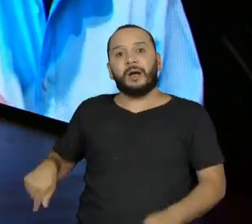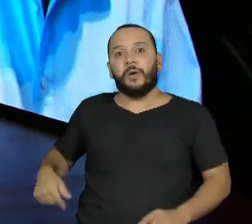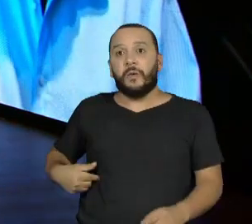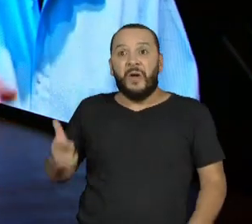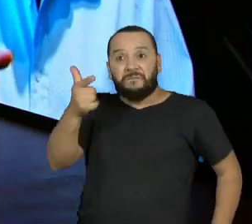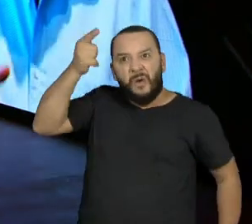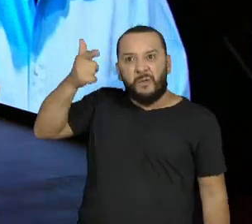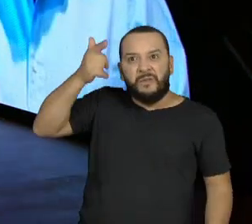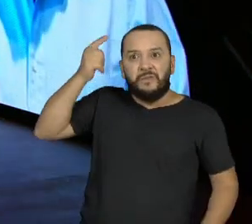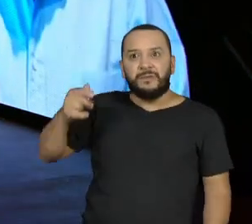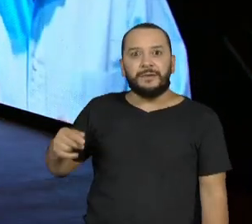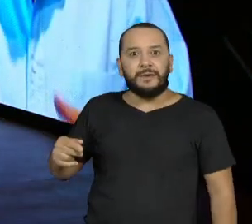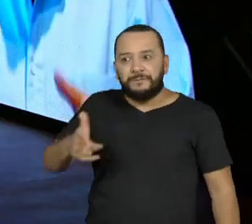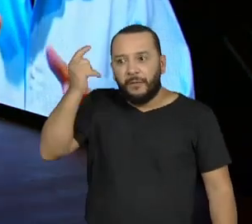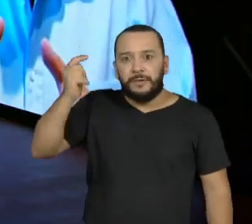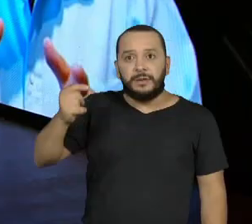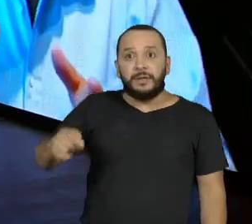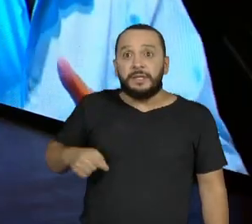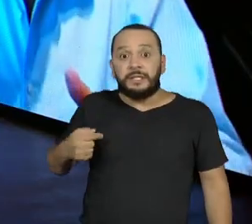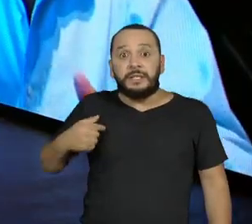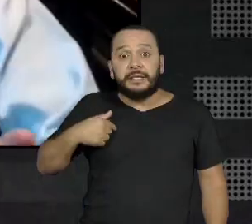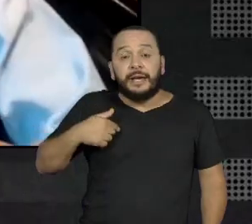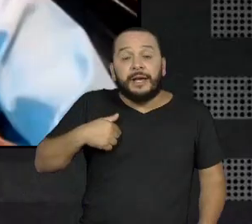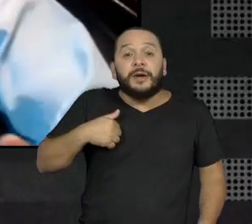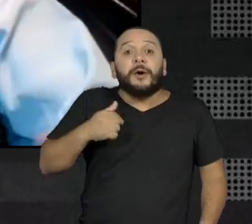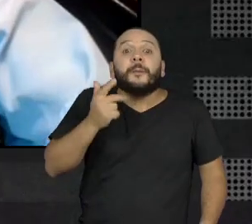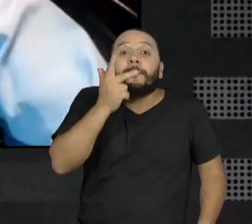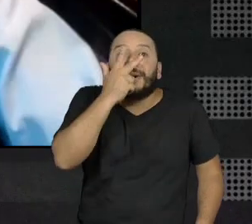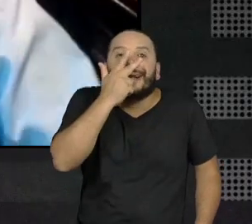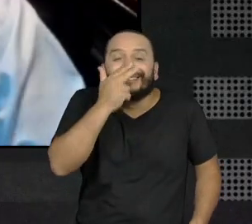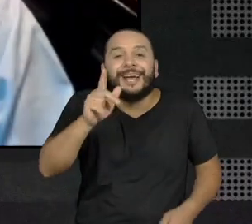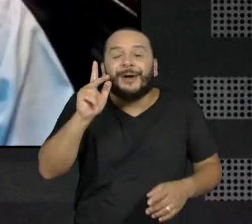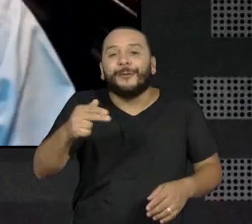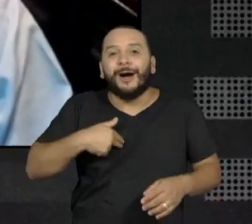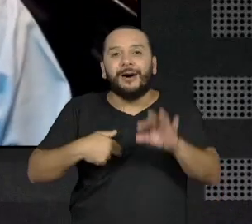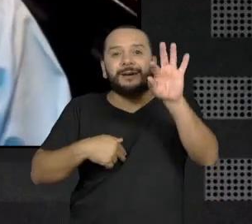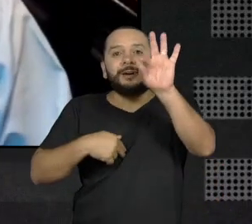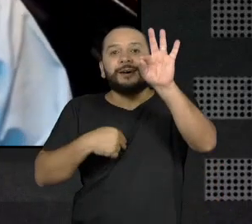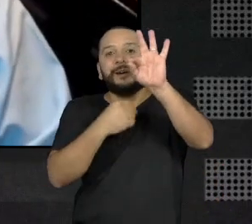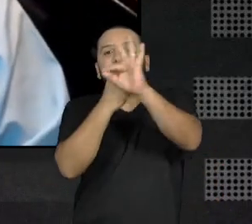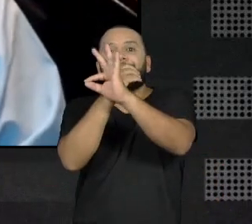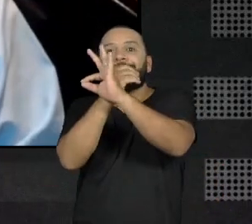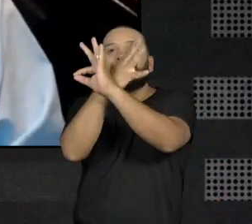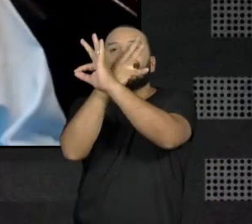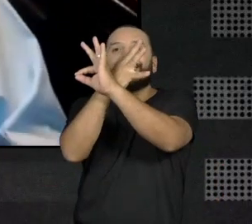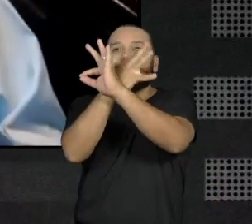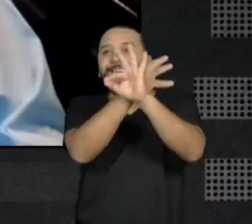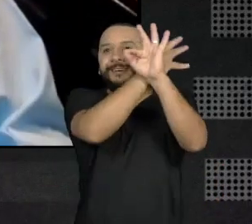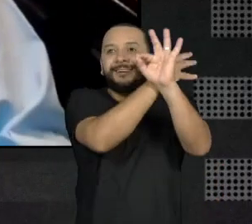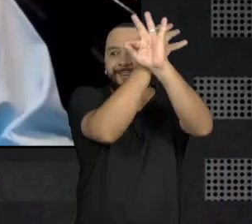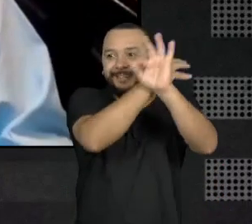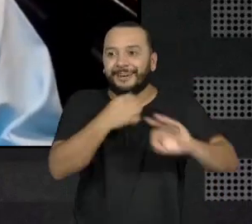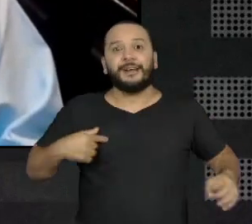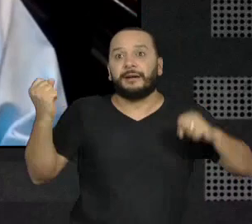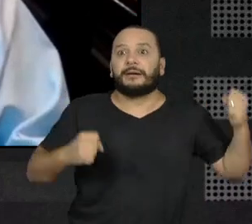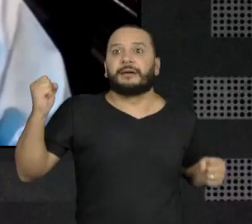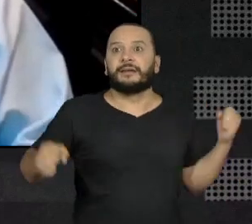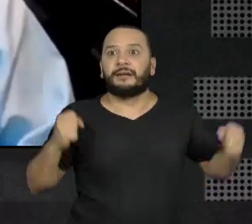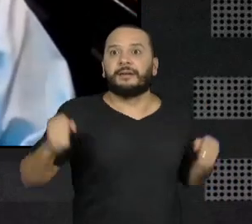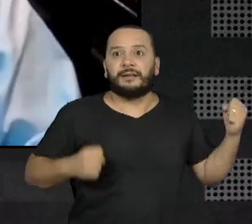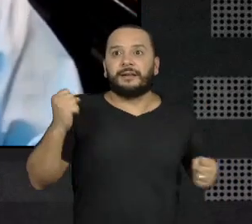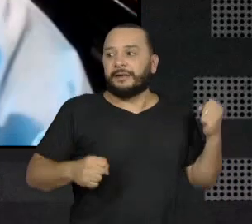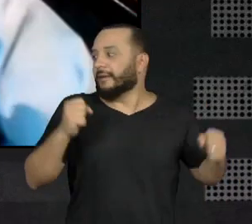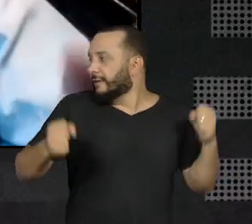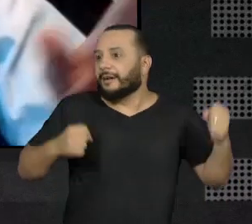Pegou o pininho, acendeu, e eu fiquei igual um vagalume correndo no meio do tiroteio. Até que eu percebi, joguei a lanterna